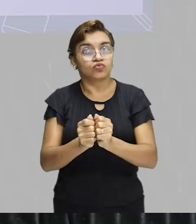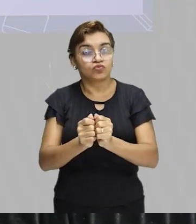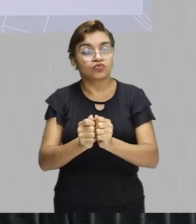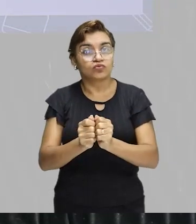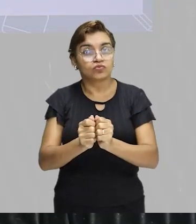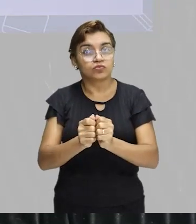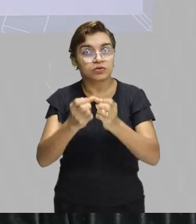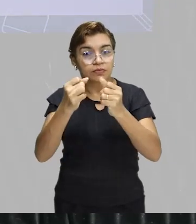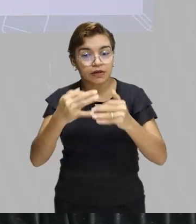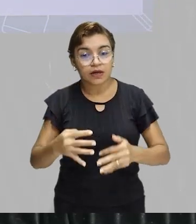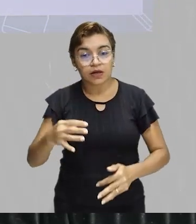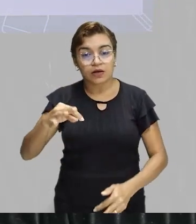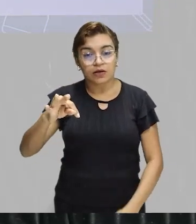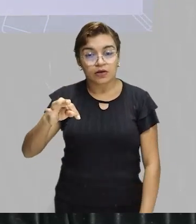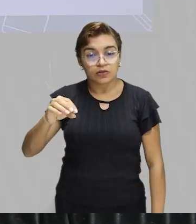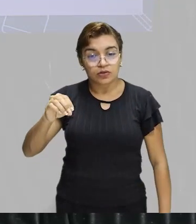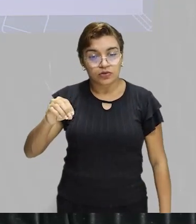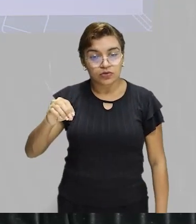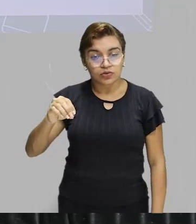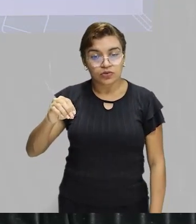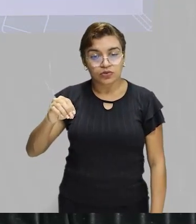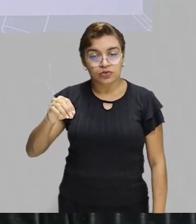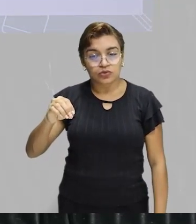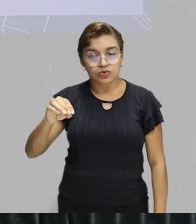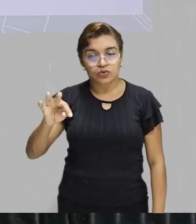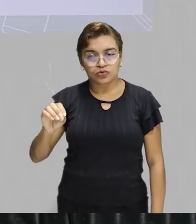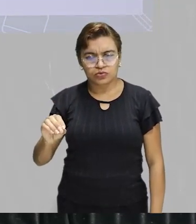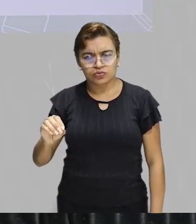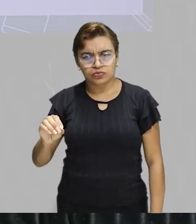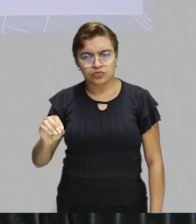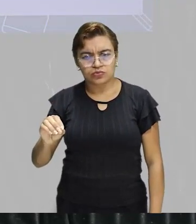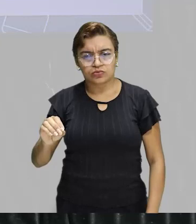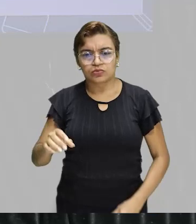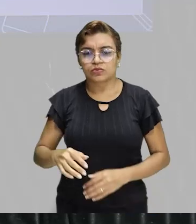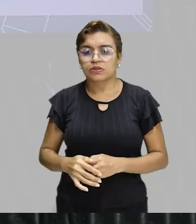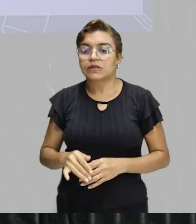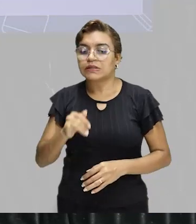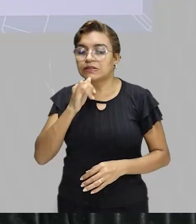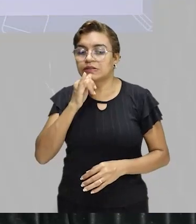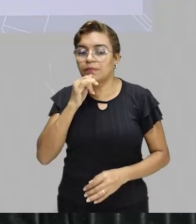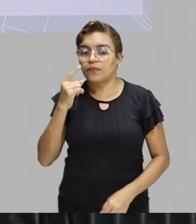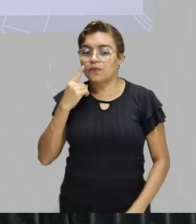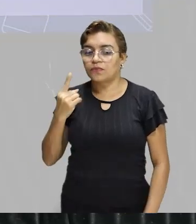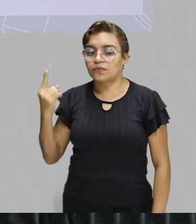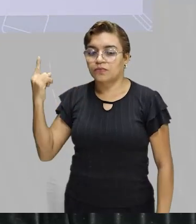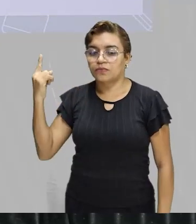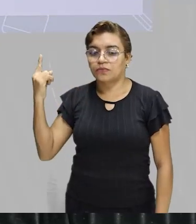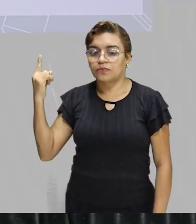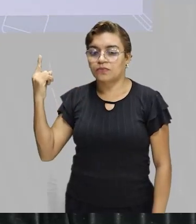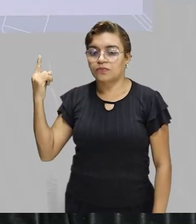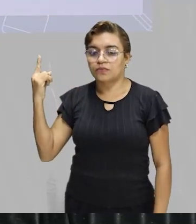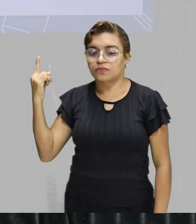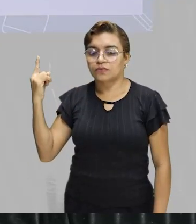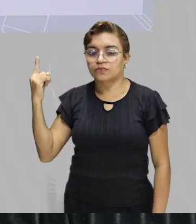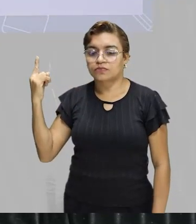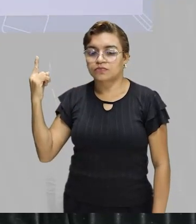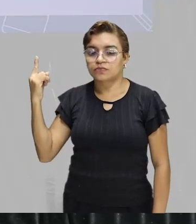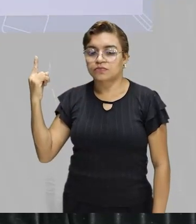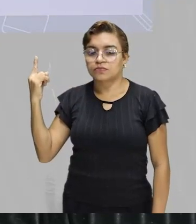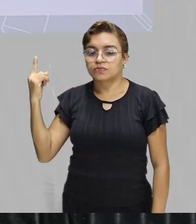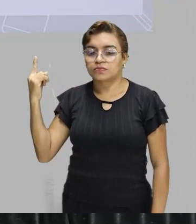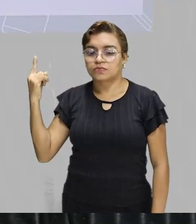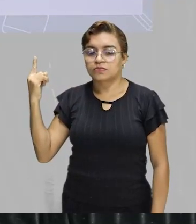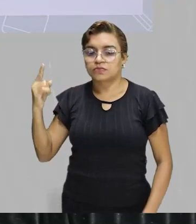dizer don't, que seria uma palavra só. He does not like coffee. Ele não gosta de